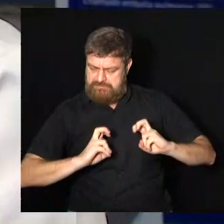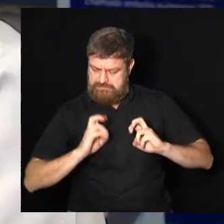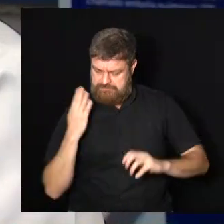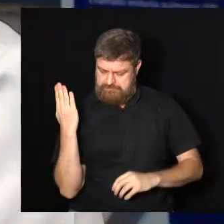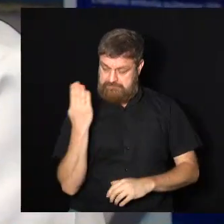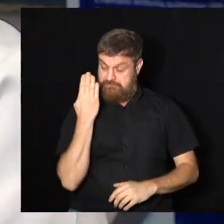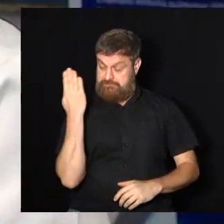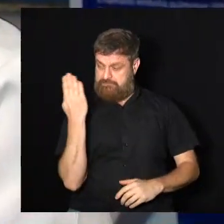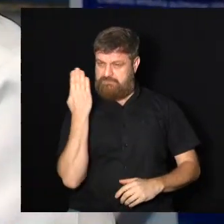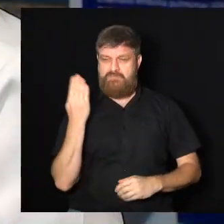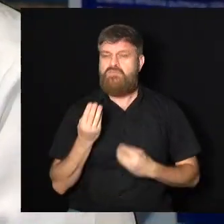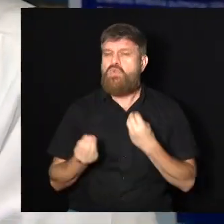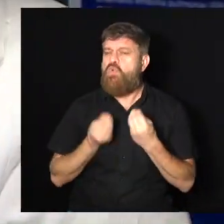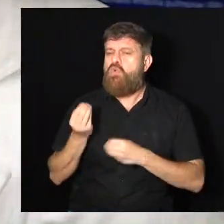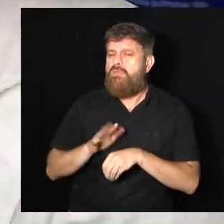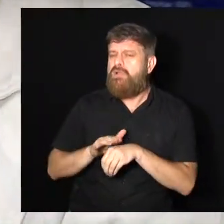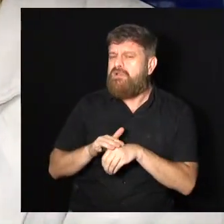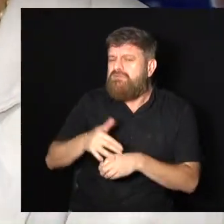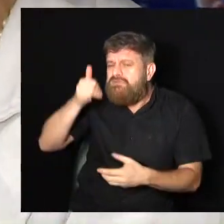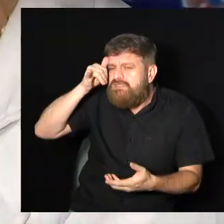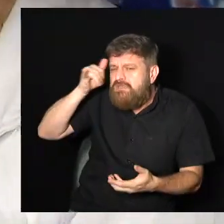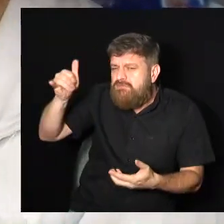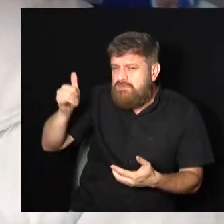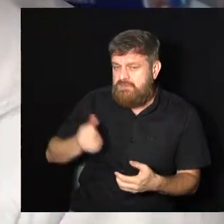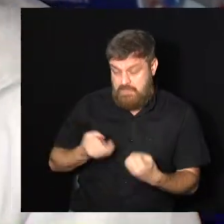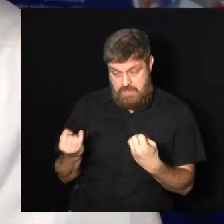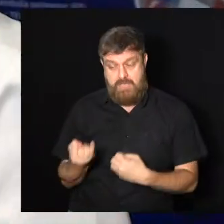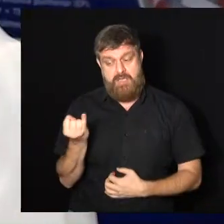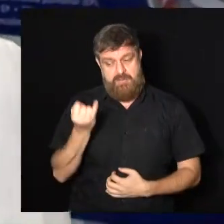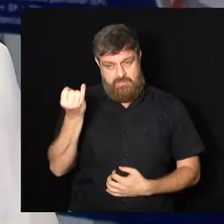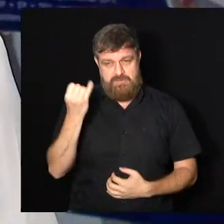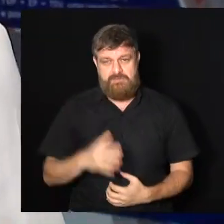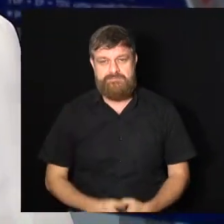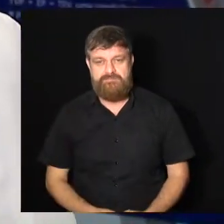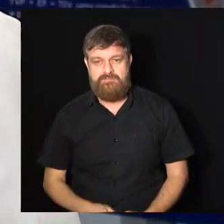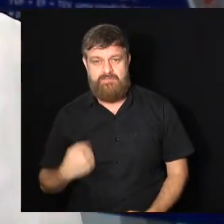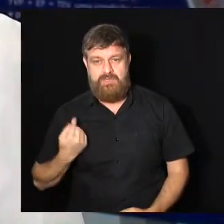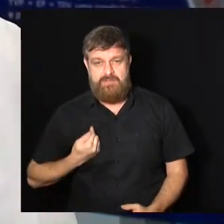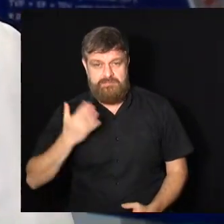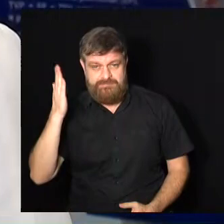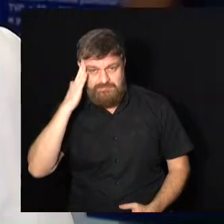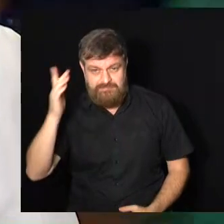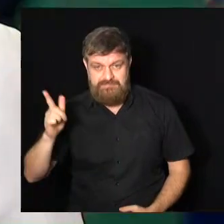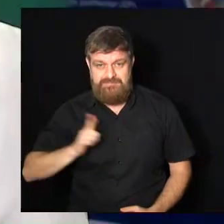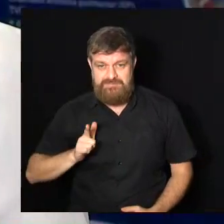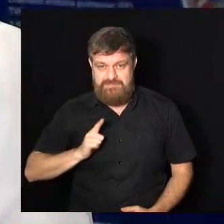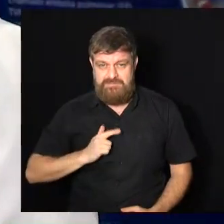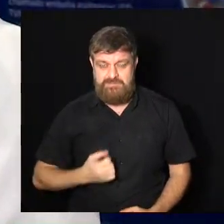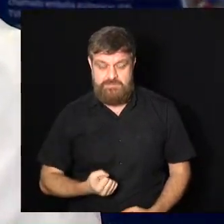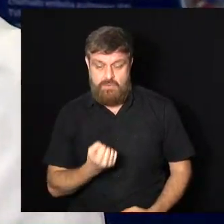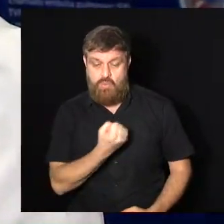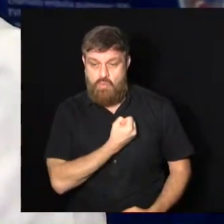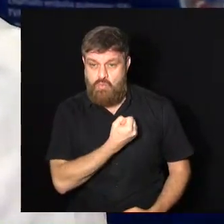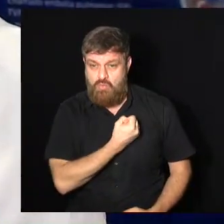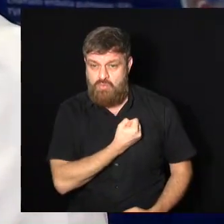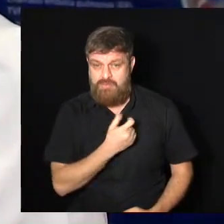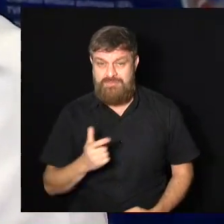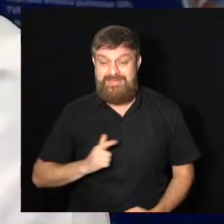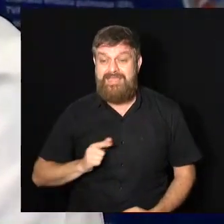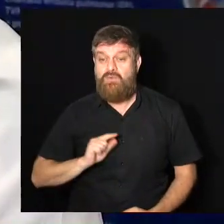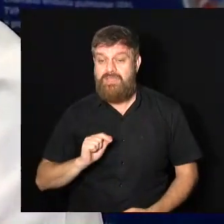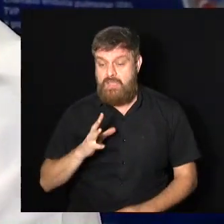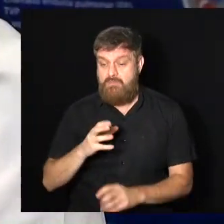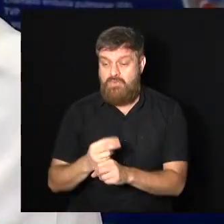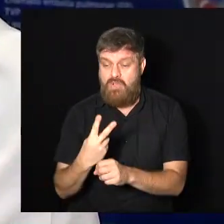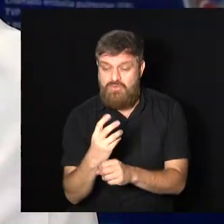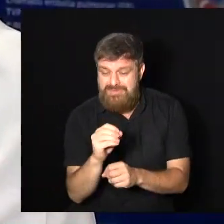que é feita a prevenção da doença? Isso é importante demais saber, né? Importante a gente saber, ter alguns números na cabeça, que 200 mil brasileiros